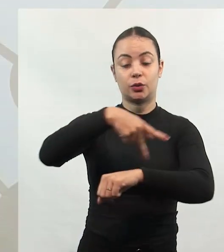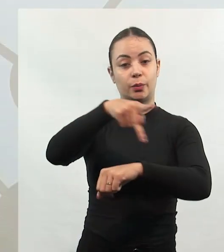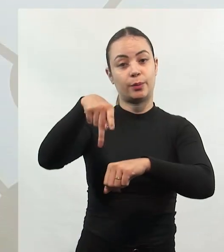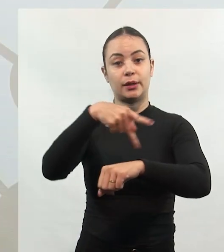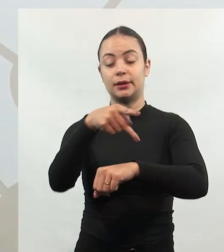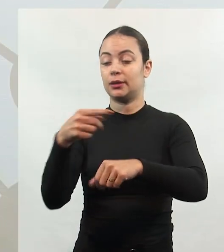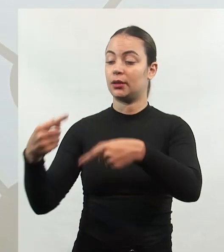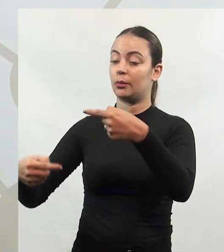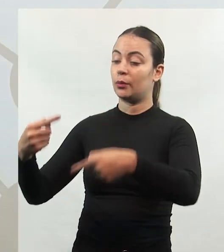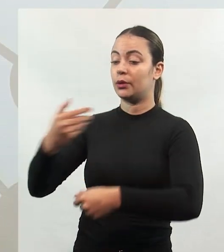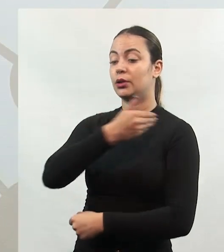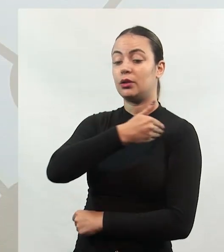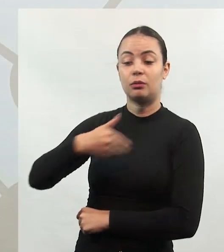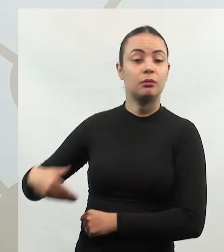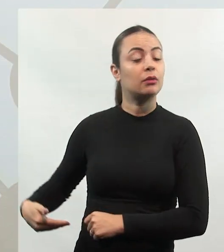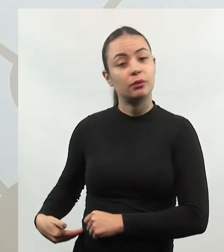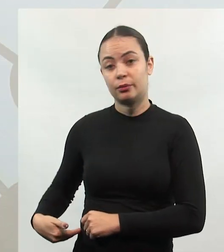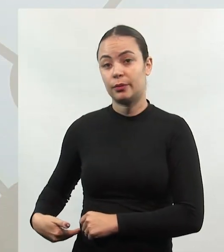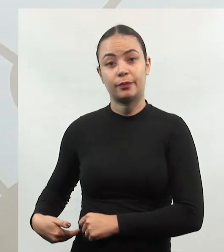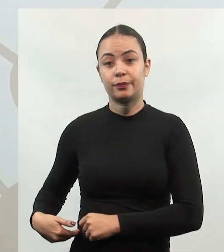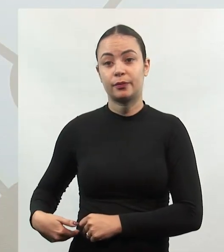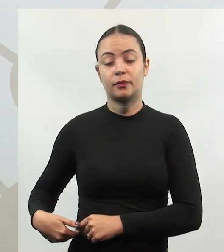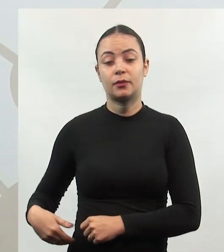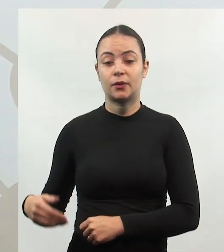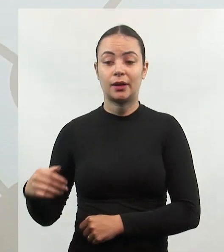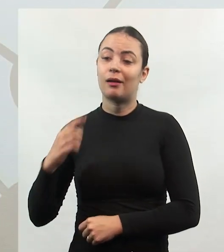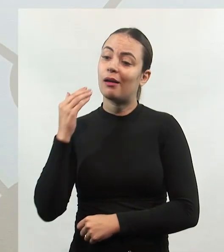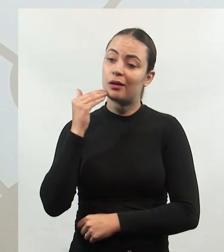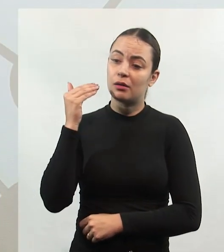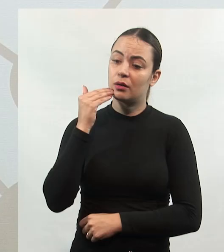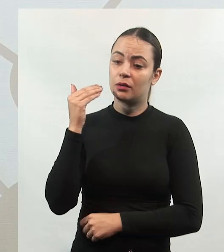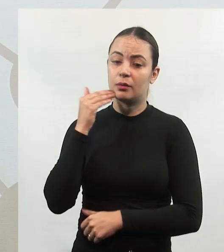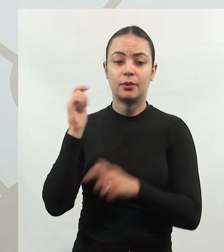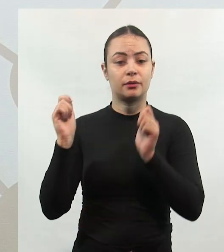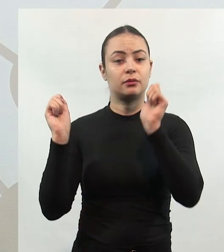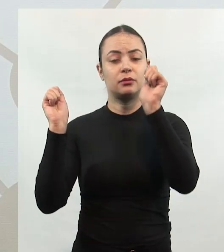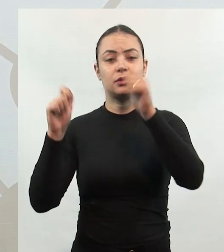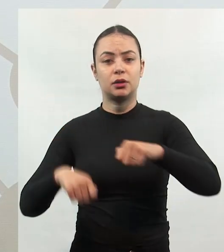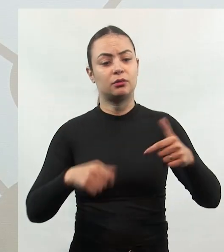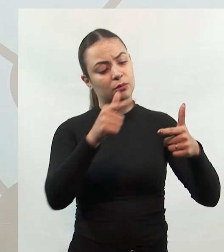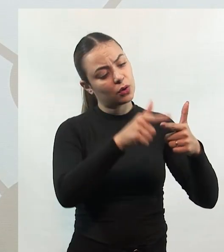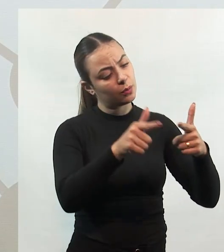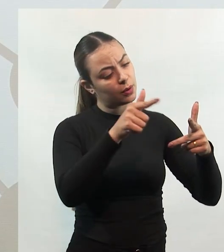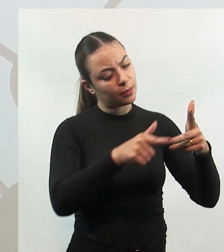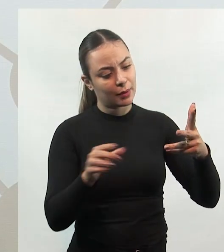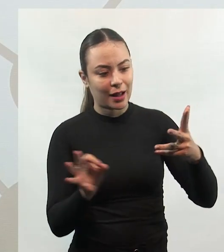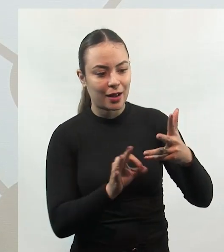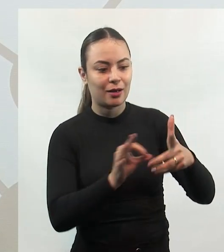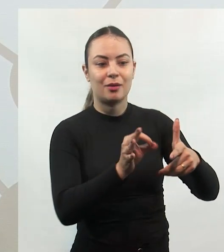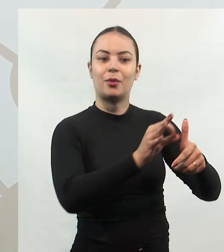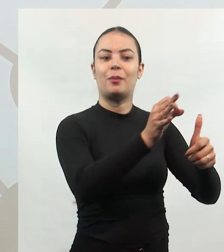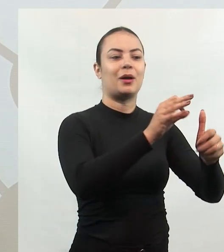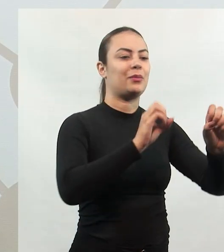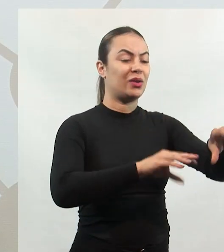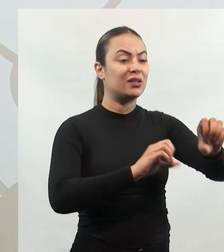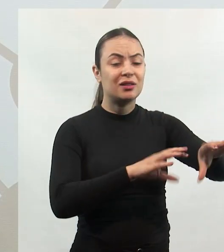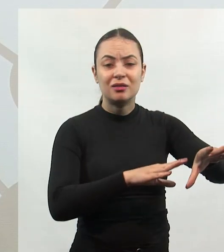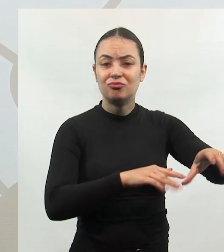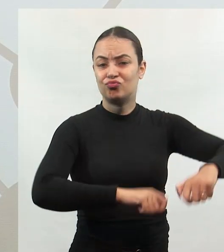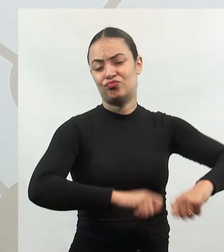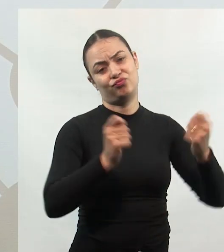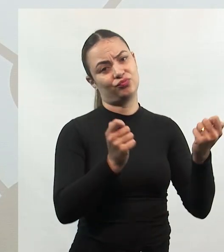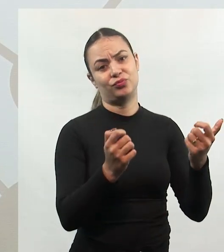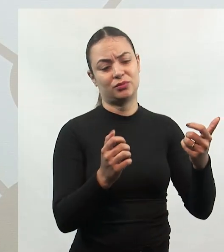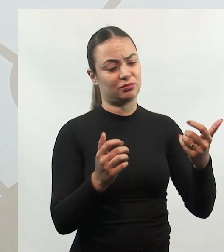do seguinte, voltando ao assunto que nós falamos, né? Ela falou ali da formação que era promovida ali no Carmela Dutra, que